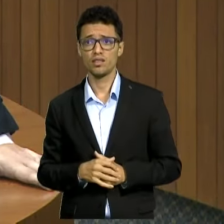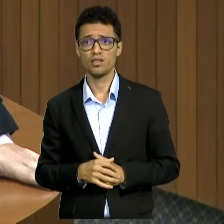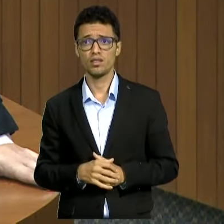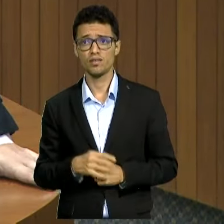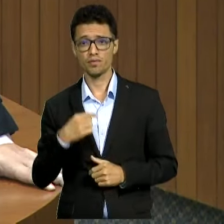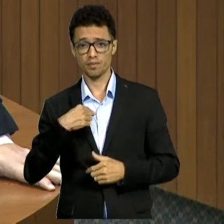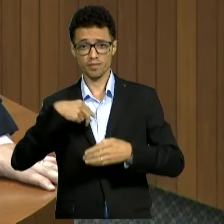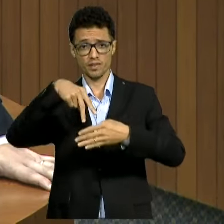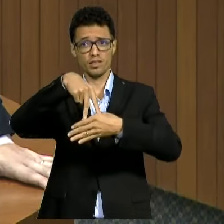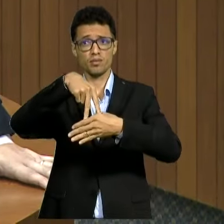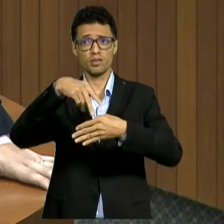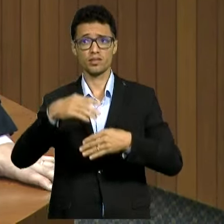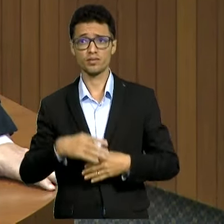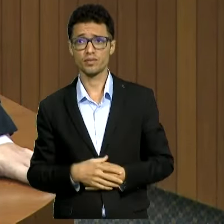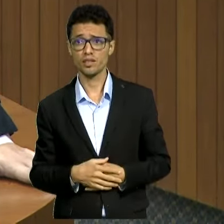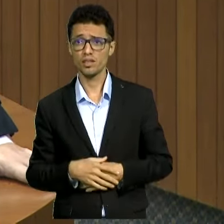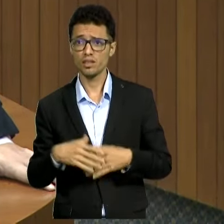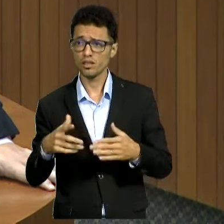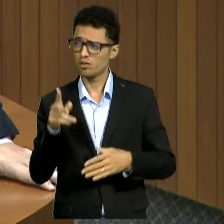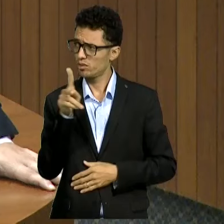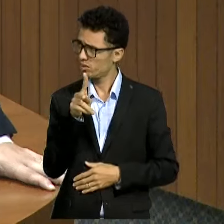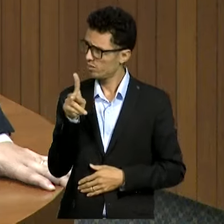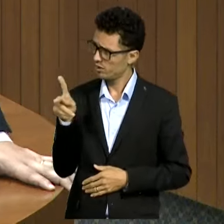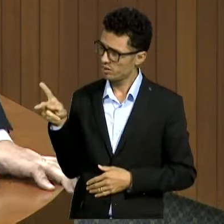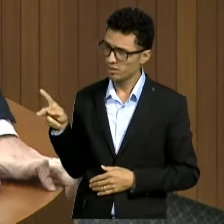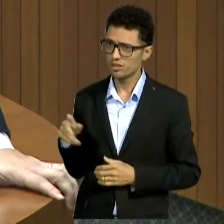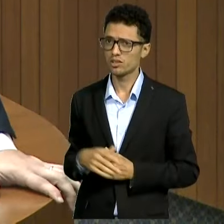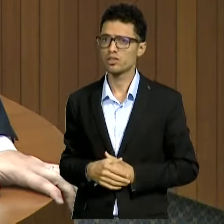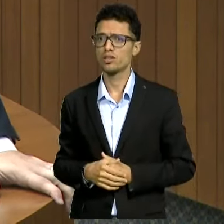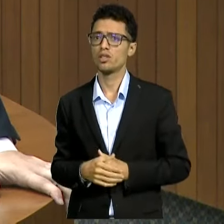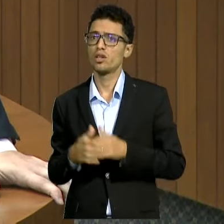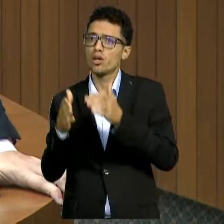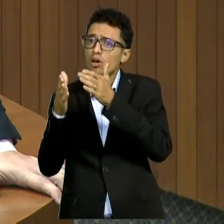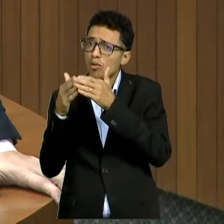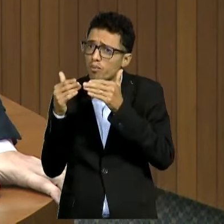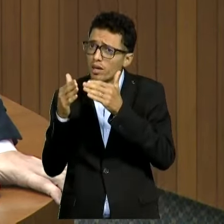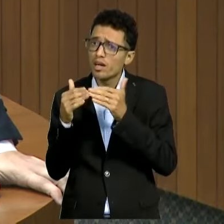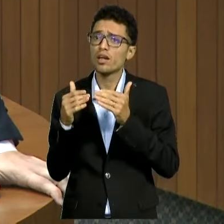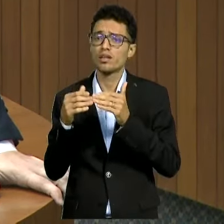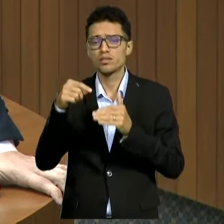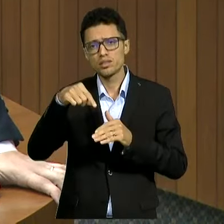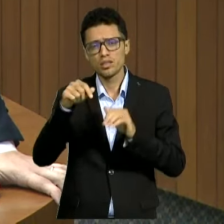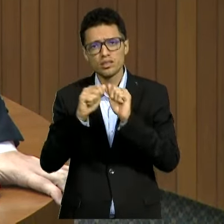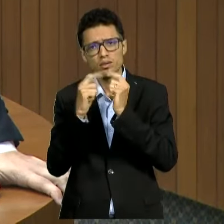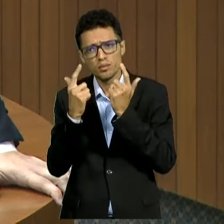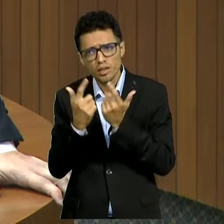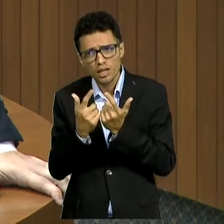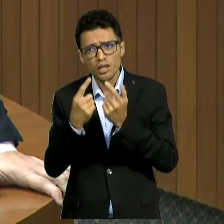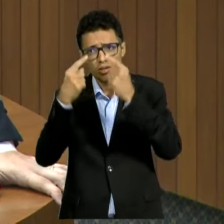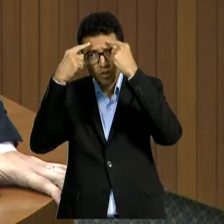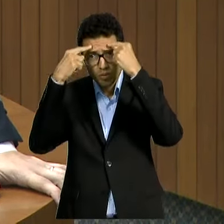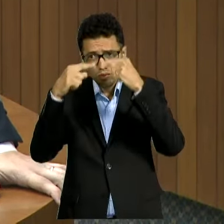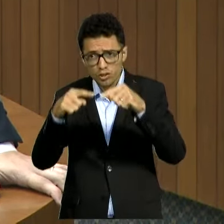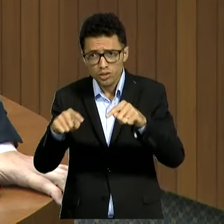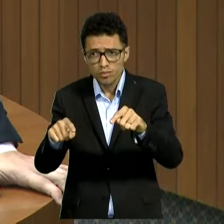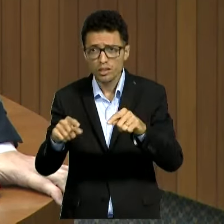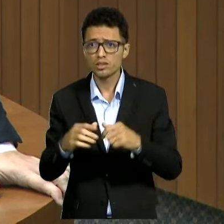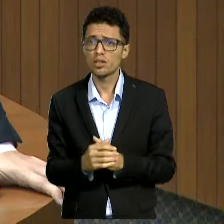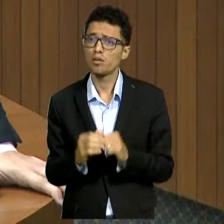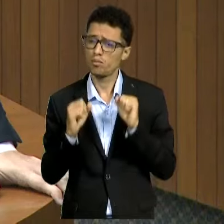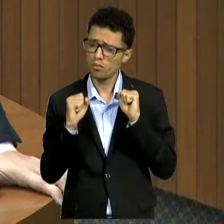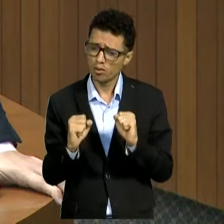Eu, encerrando, senhora presidente, eu faço mais uma vez um apelo à casa para que, humildemente, deputado, que